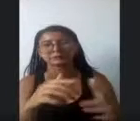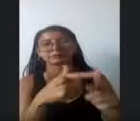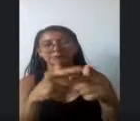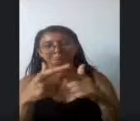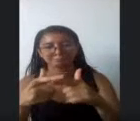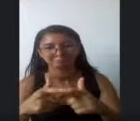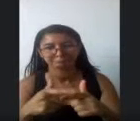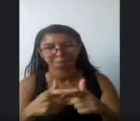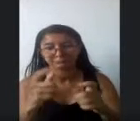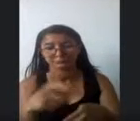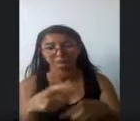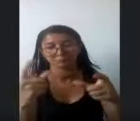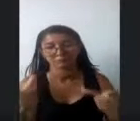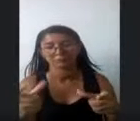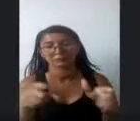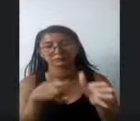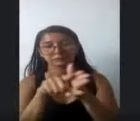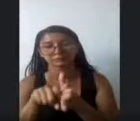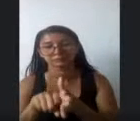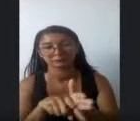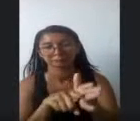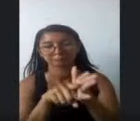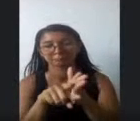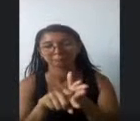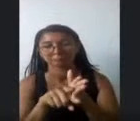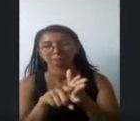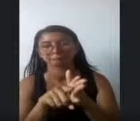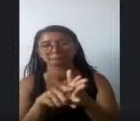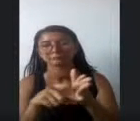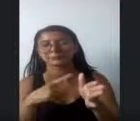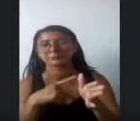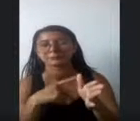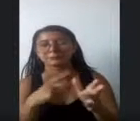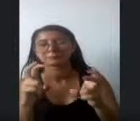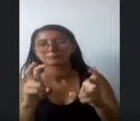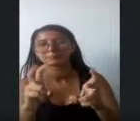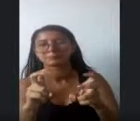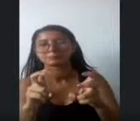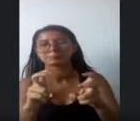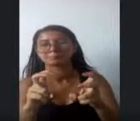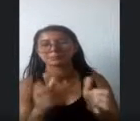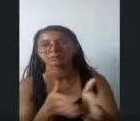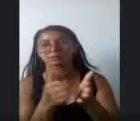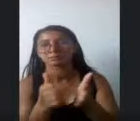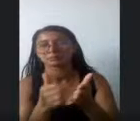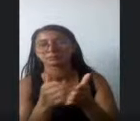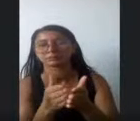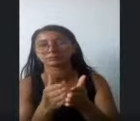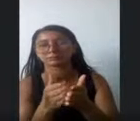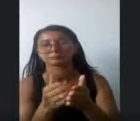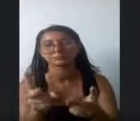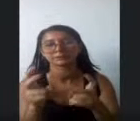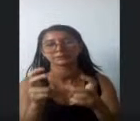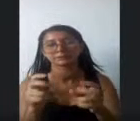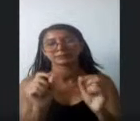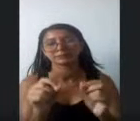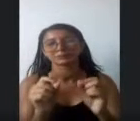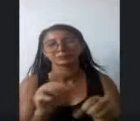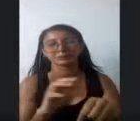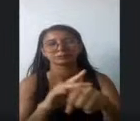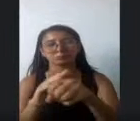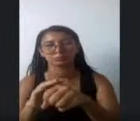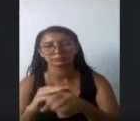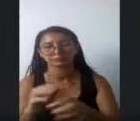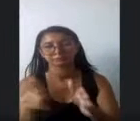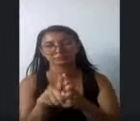maioria dos estudos, quando trata de população ribeirinha, direciona mais para quê? Para as doenças de veiculação hídrica. E como nós